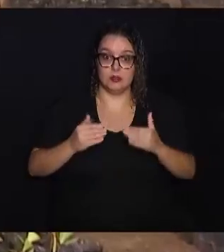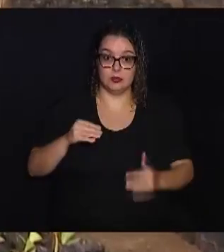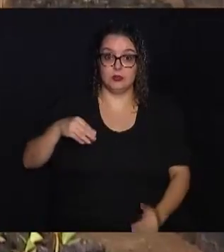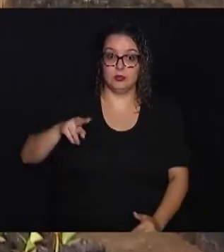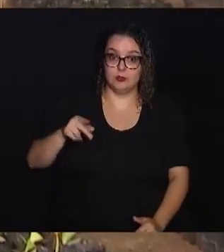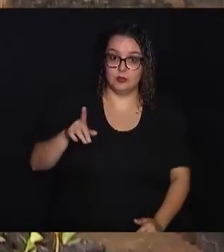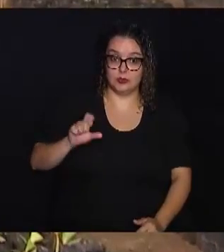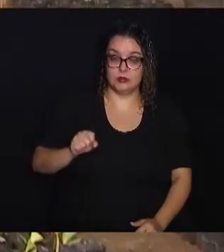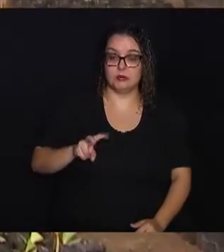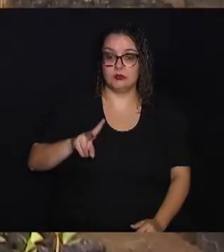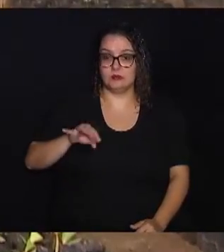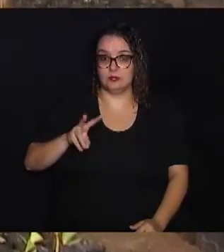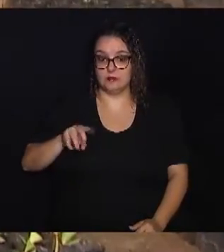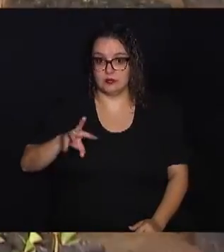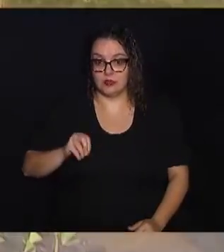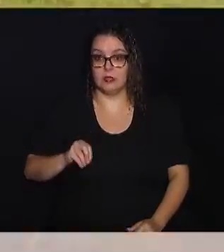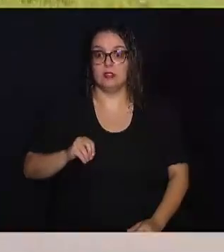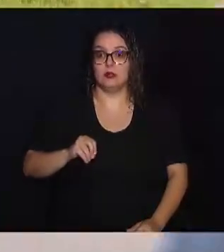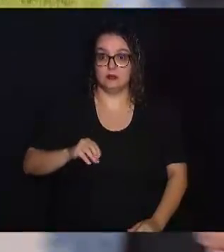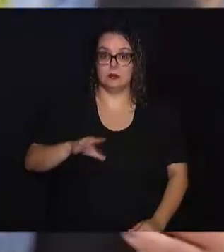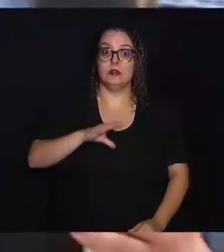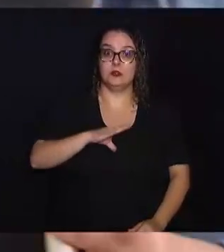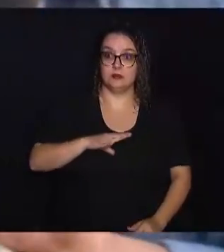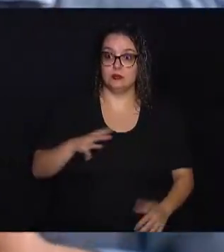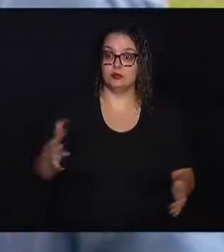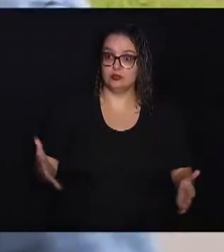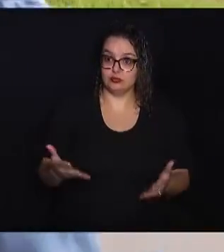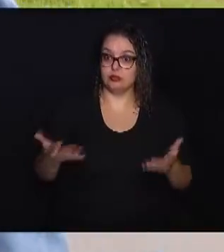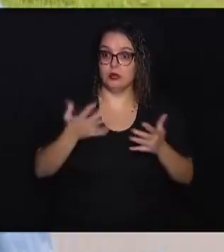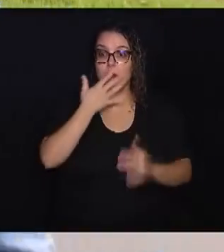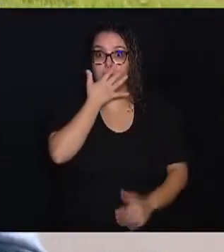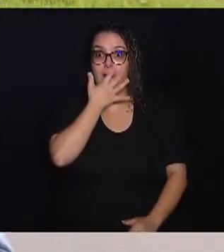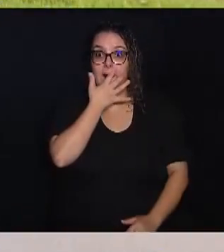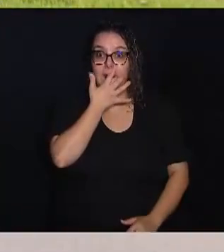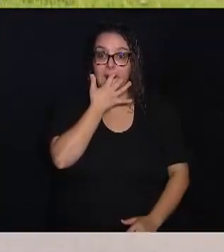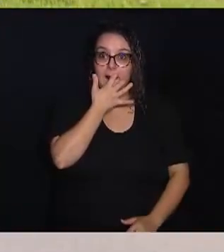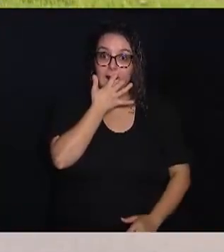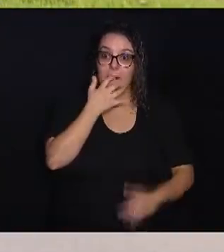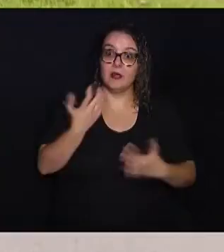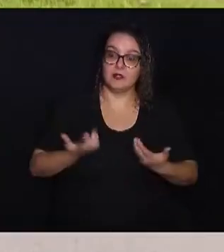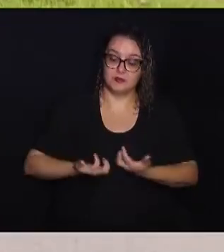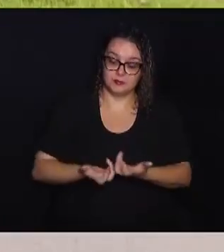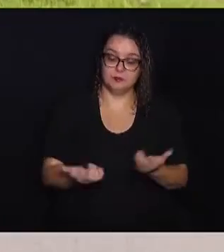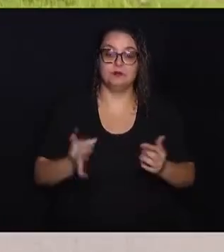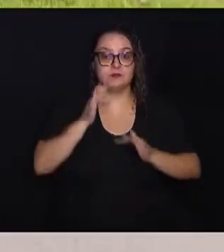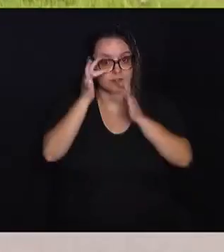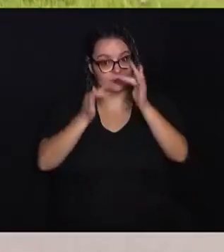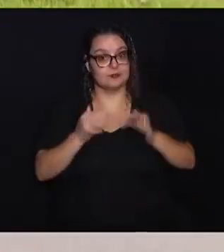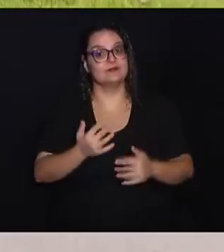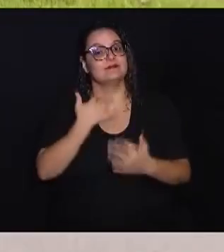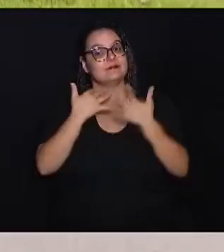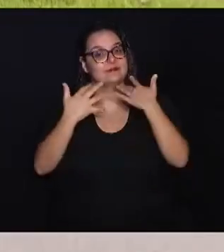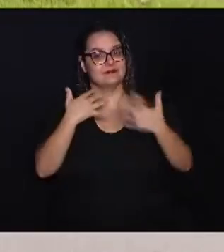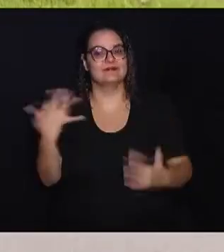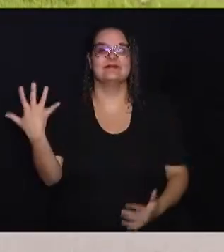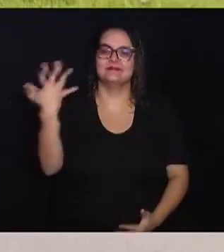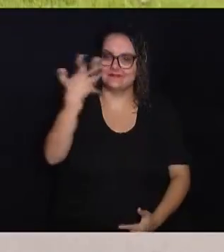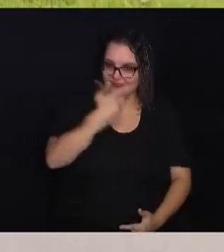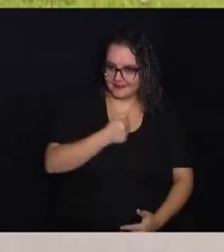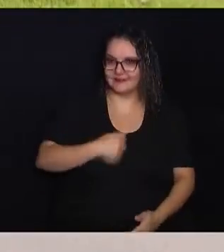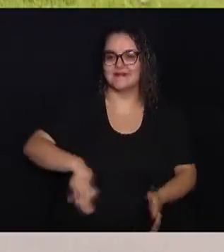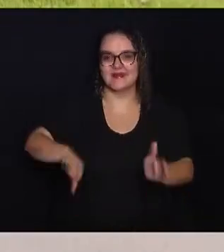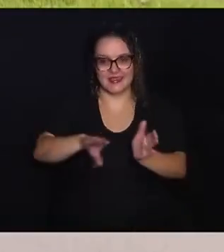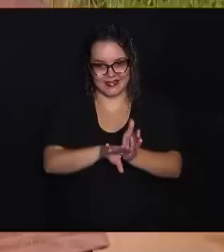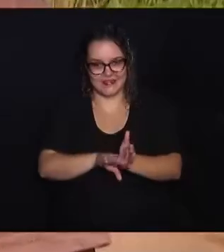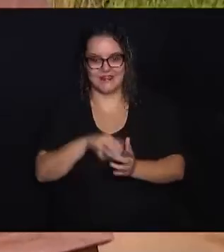viveiro municipal está a todo vapor. E assim, os jardins das cidades ganharão mais cores e beleza com a chegada